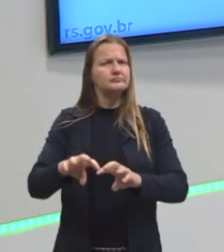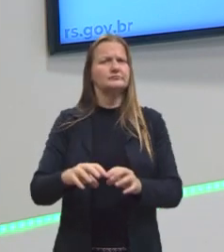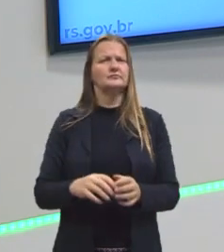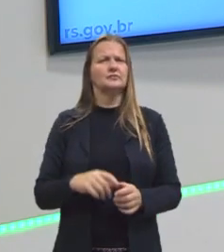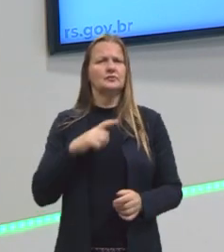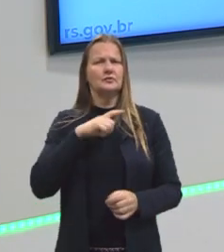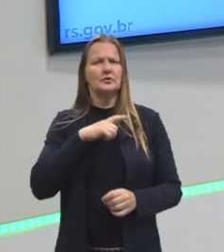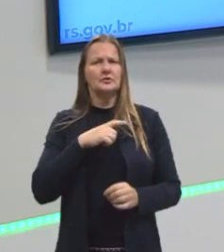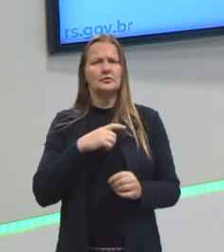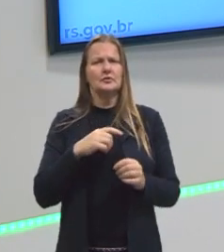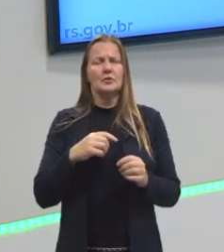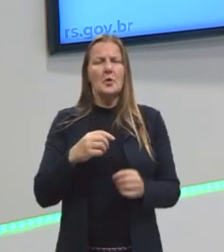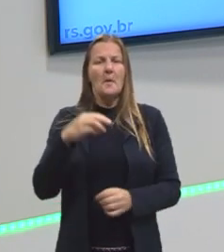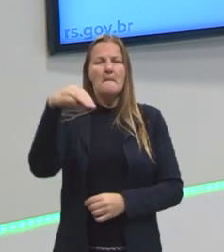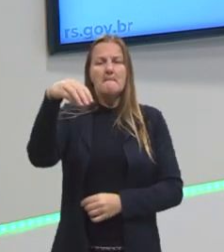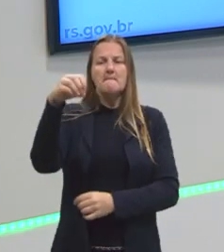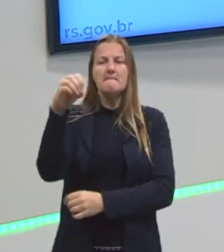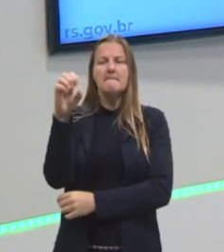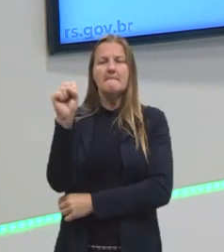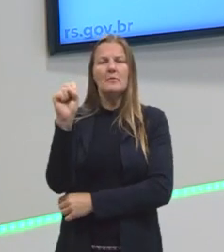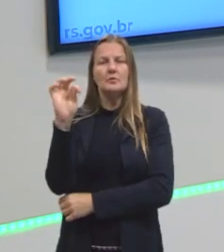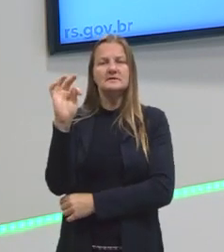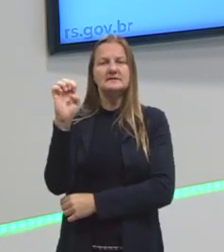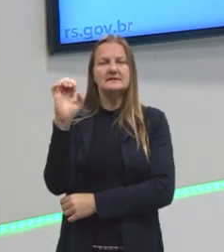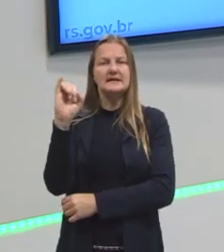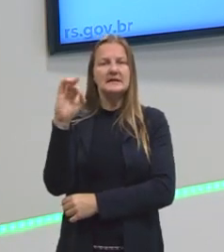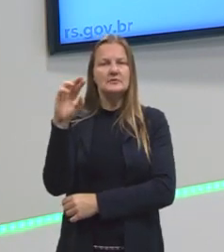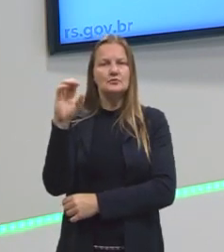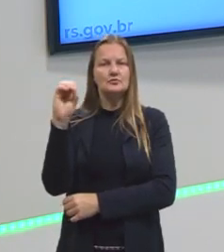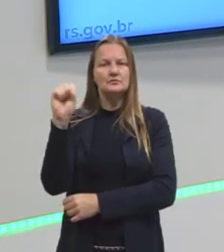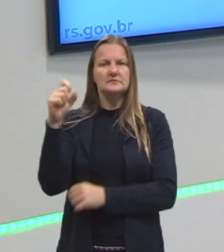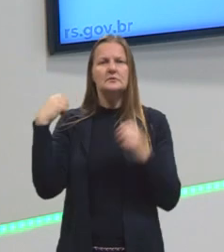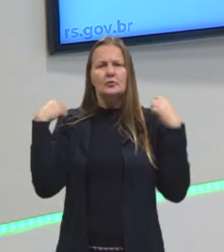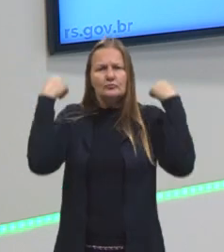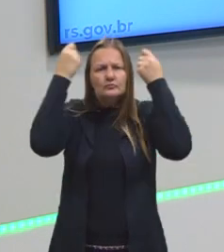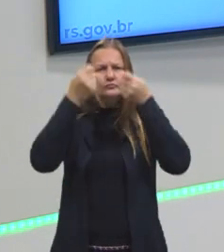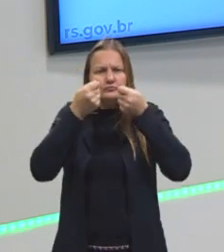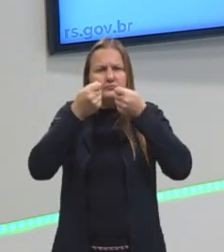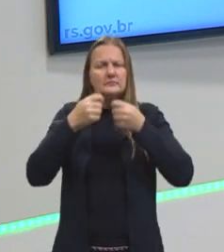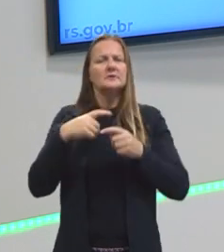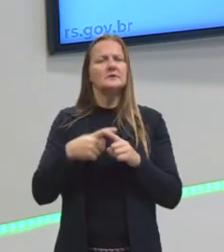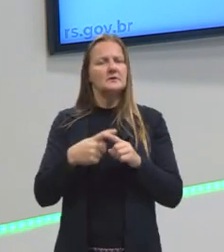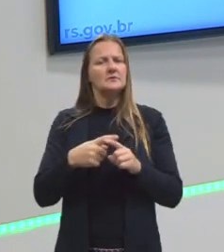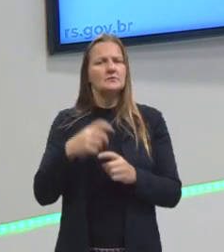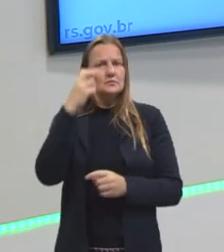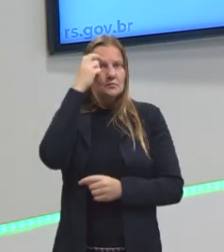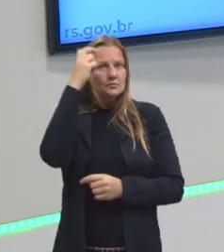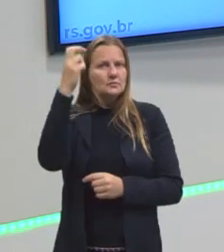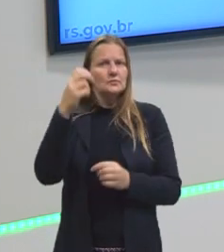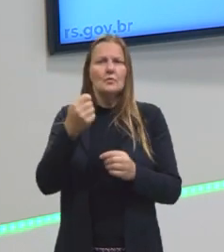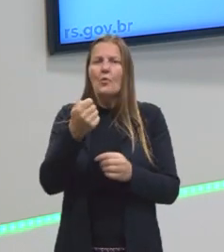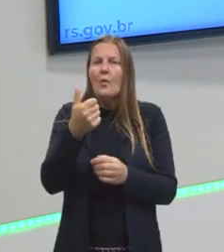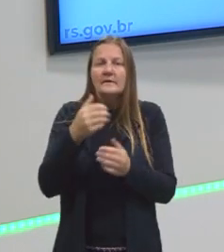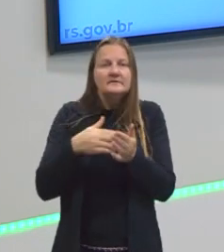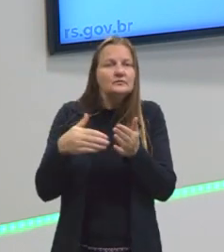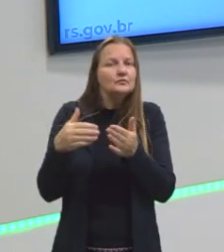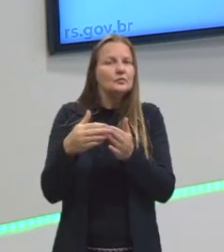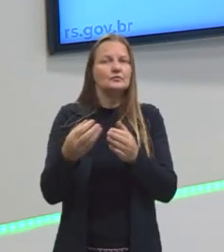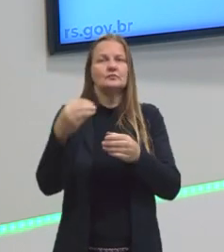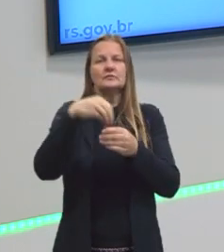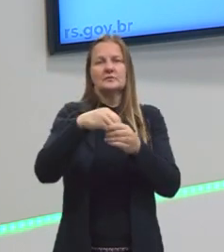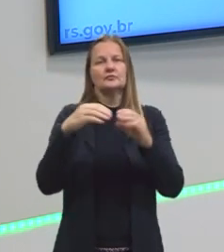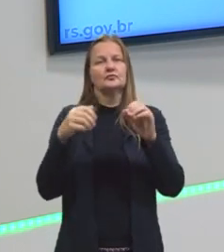representando nos Mosteiros né E aí a Por isso os intelectuais quase que necessariamente estavam ligados